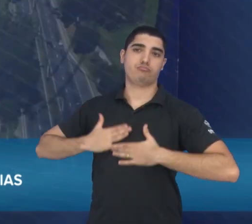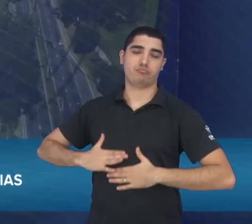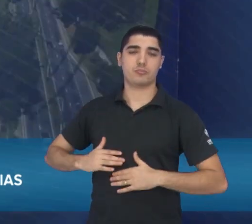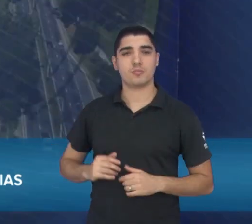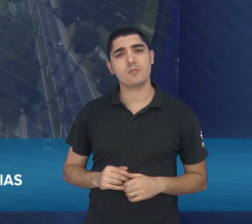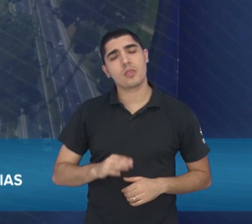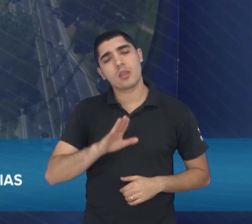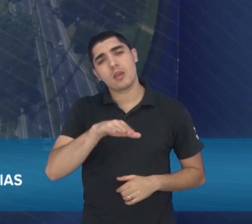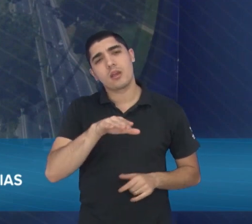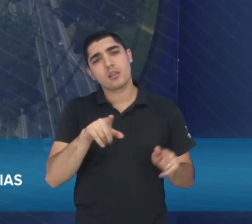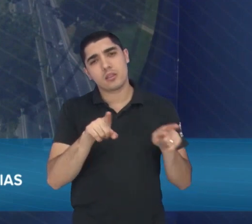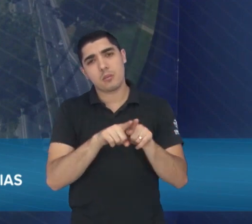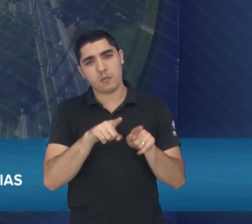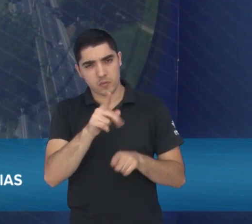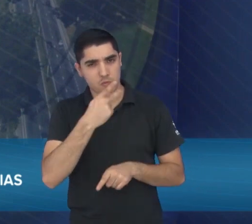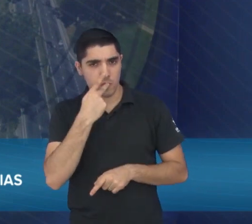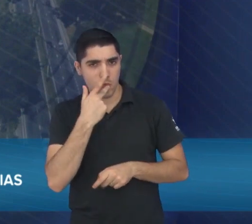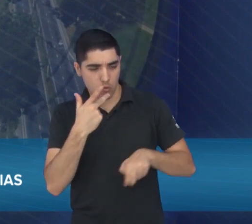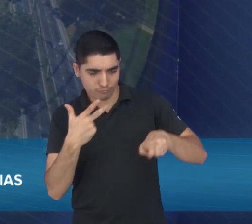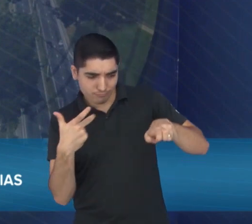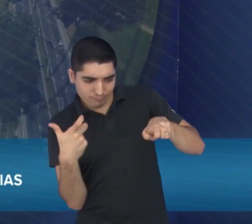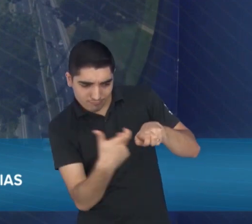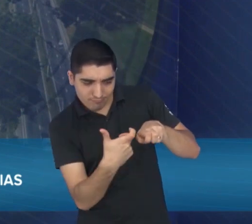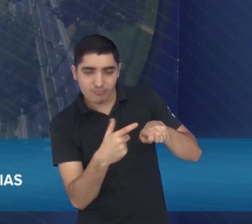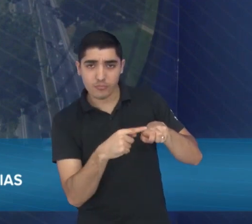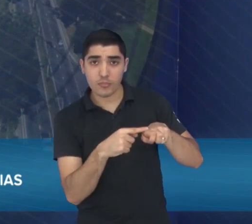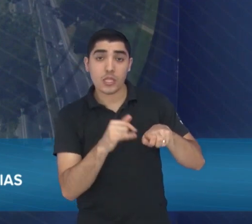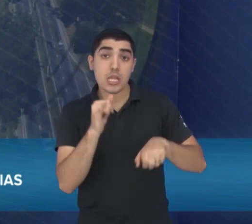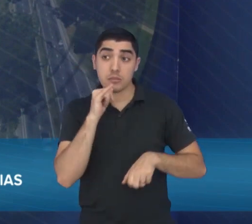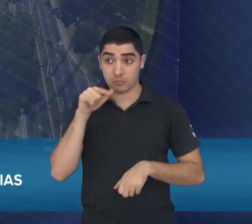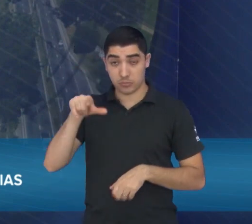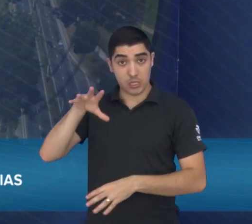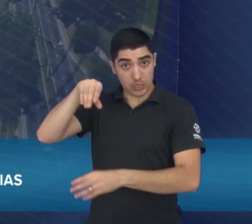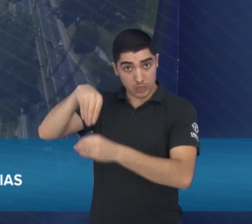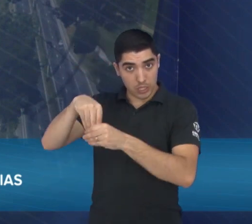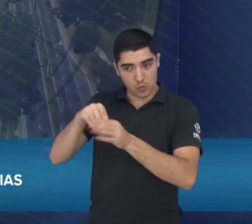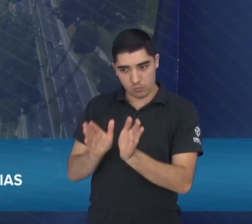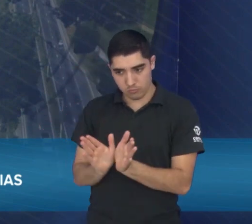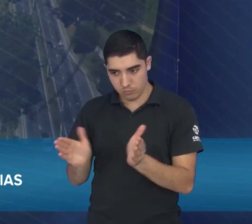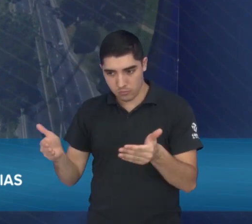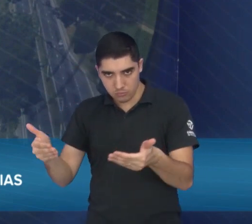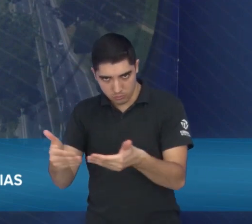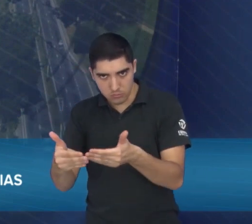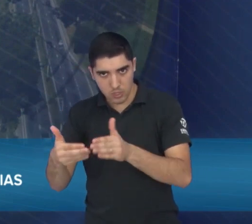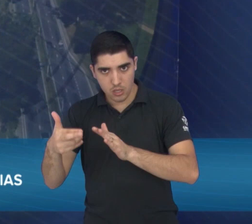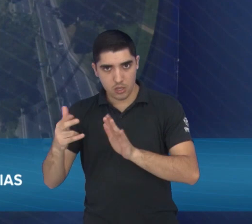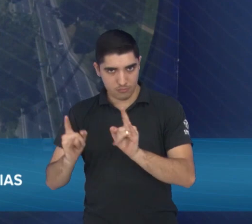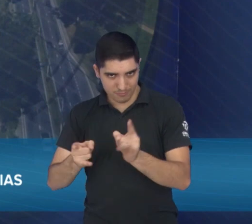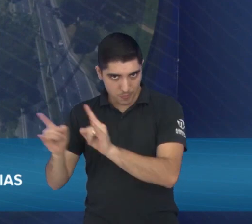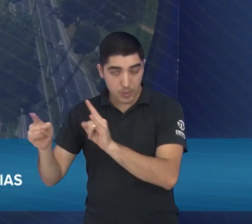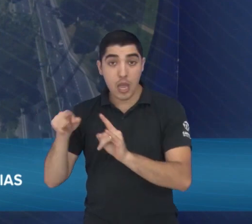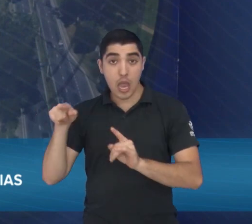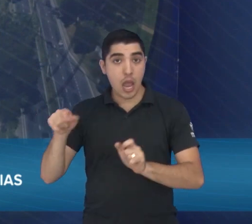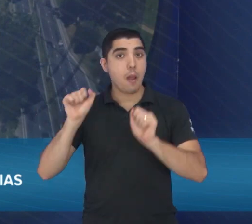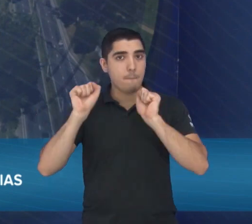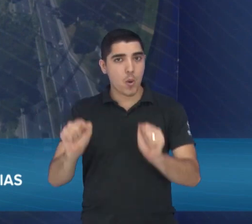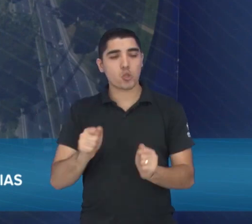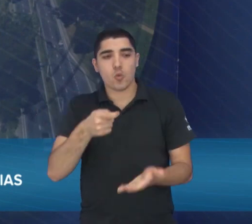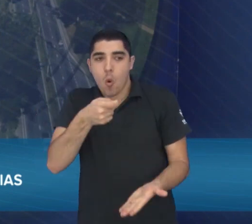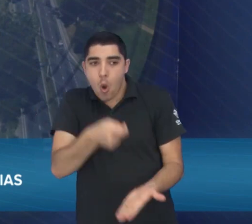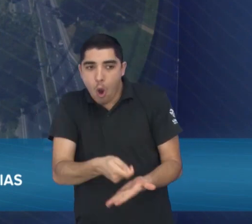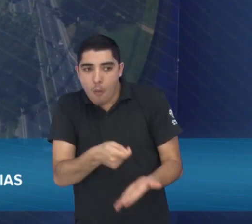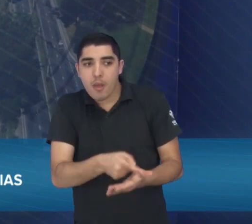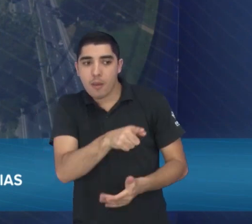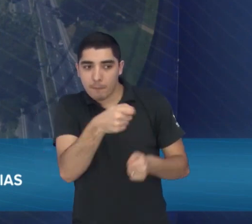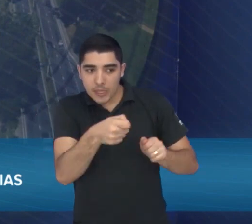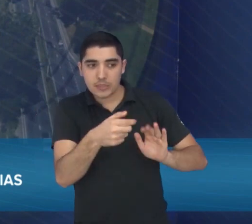você falou da questão das vacinas, né? O condomínio, ele deve exigir, no caso, que o dono, ele esteja com tudo isso